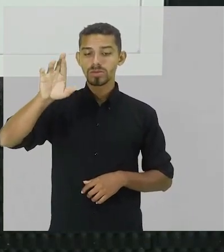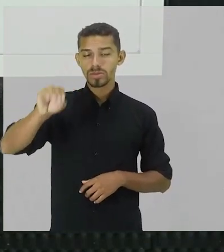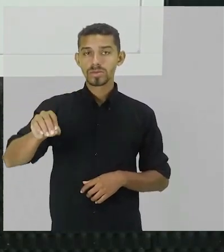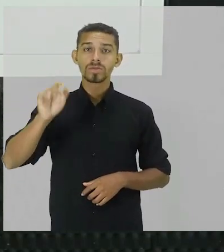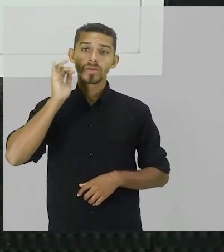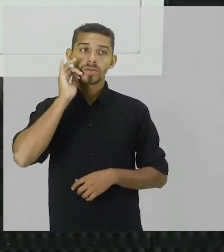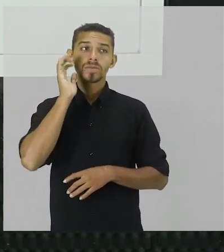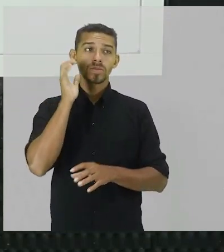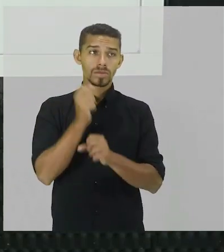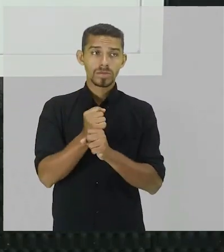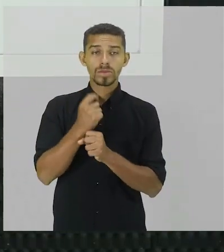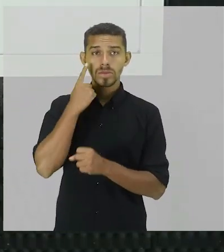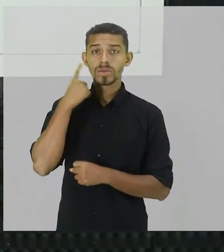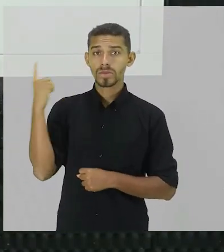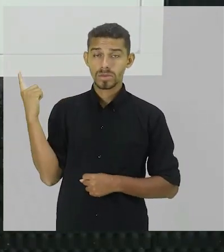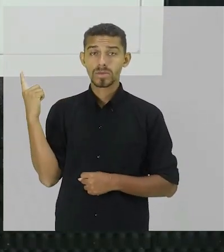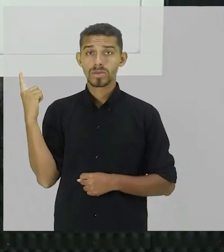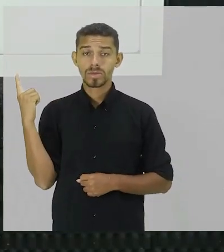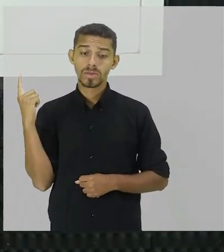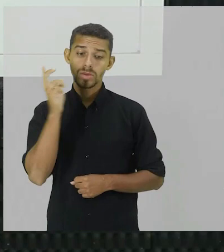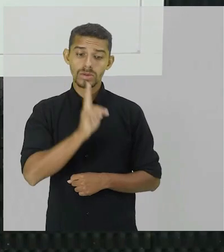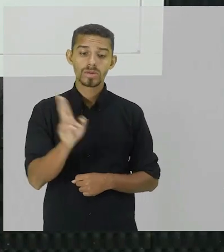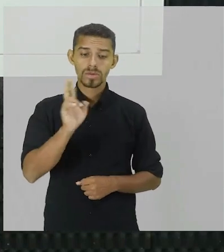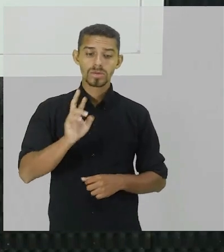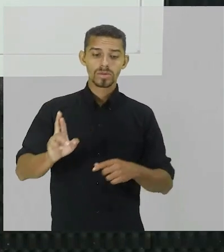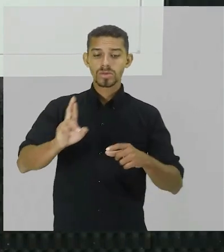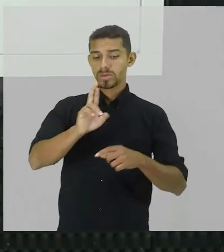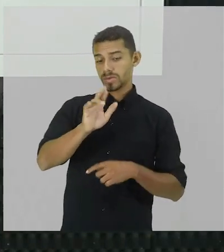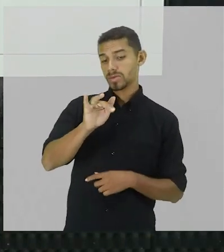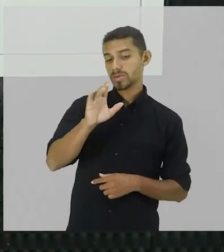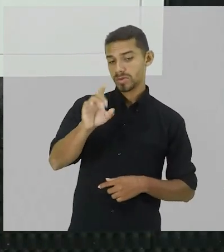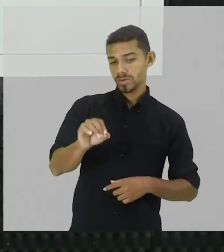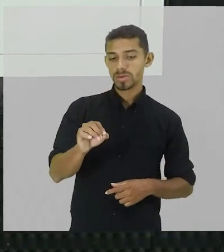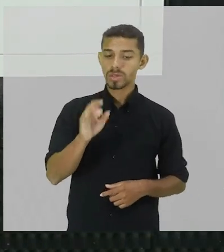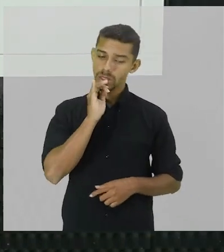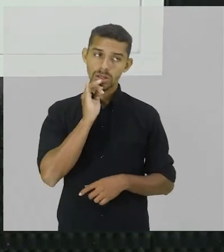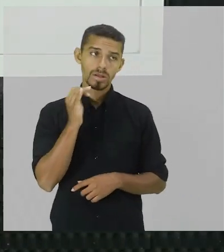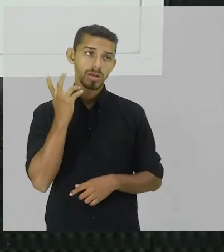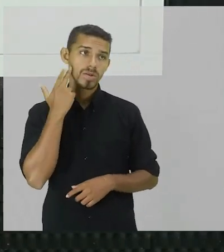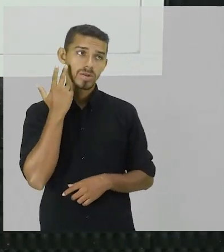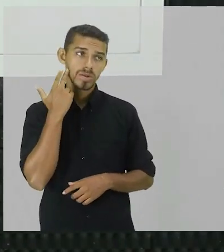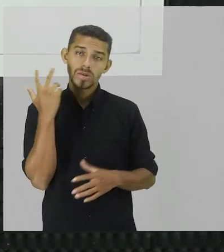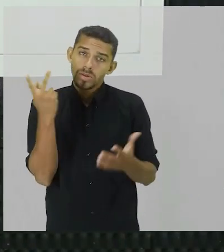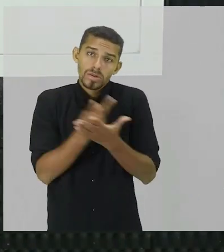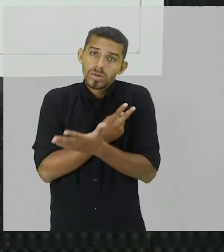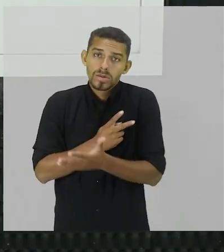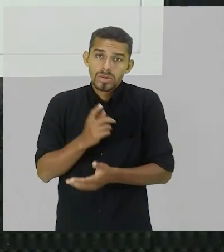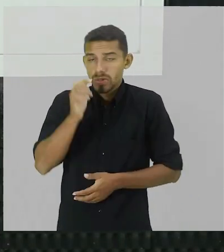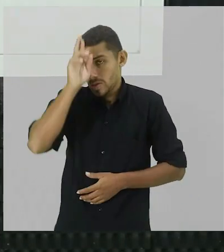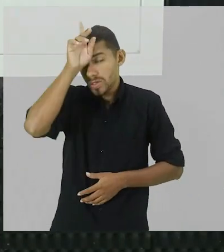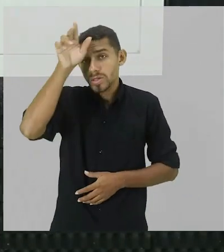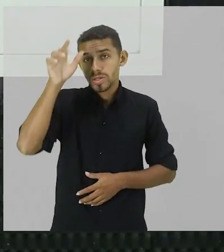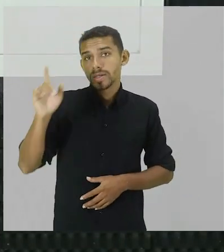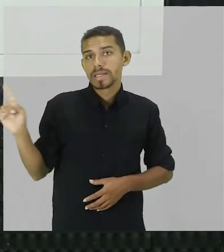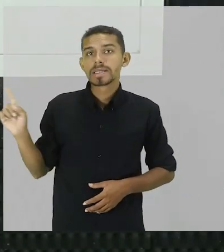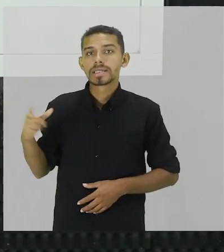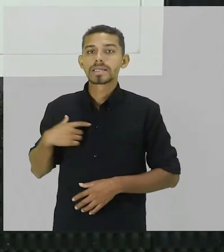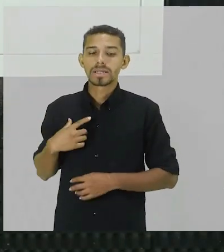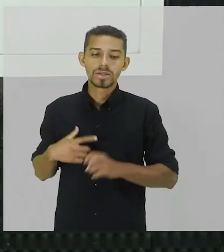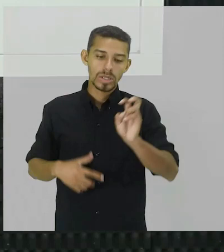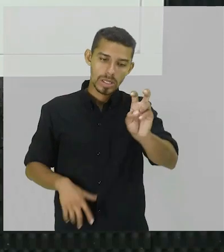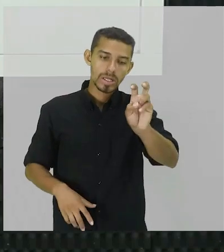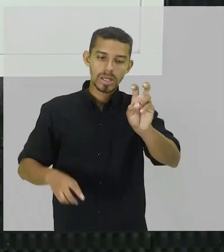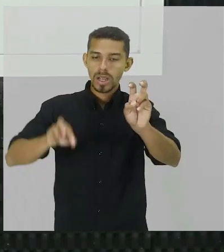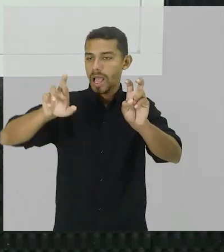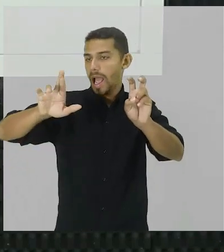trabalha com circunferência, você usa o raio, não o diâmetro. Tá? Então, é muito comum eu já ia errar. Porque eu já ia colocar aqui 5 como